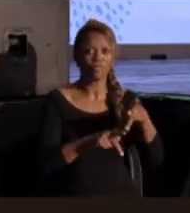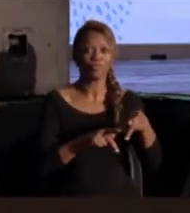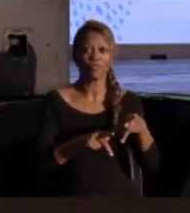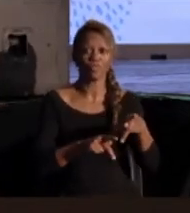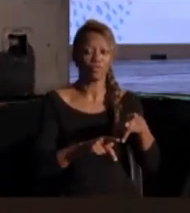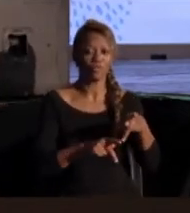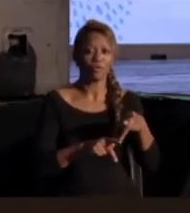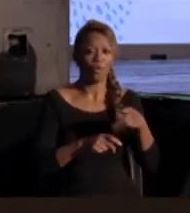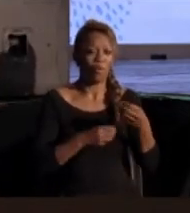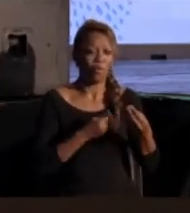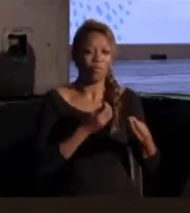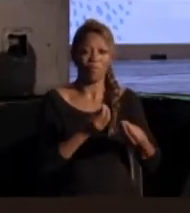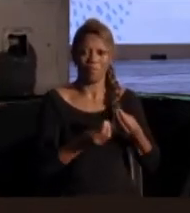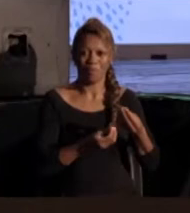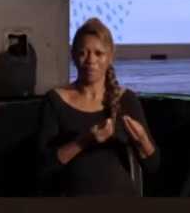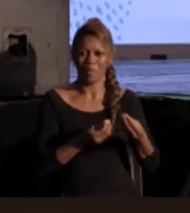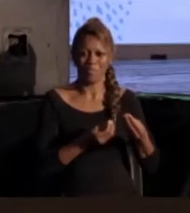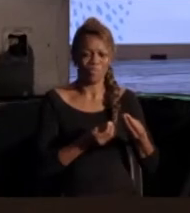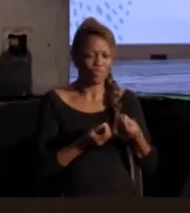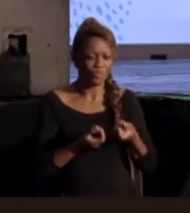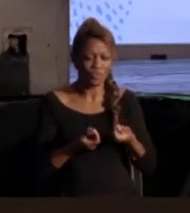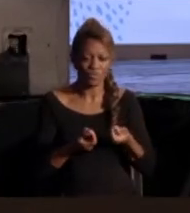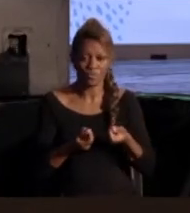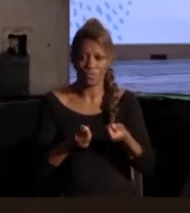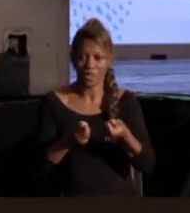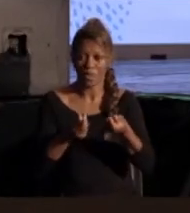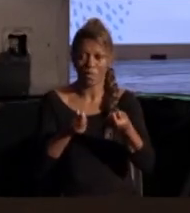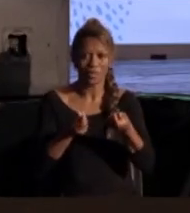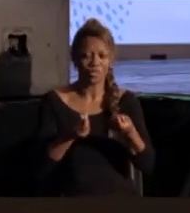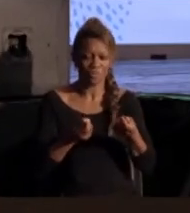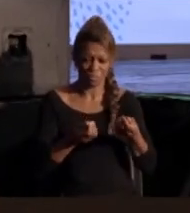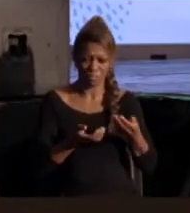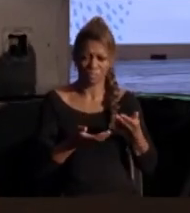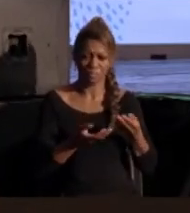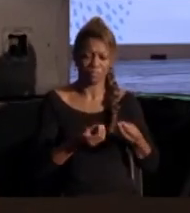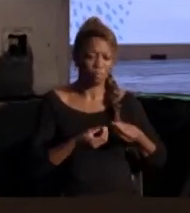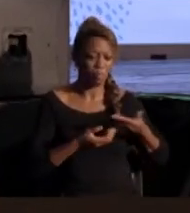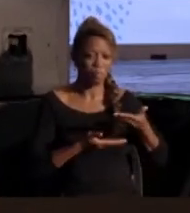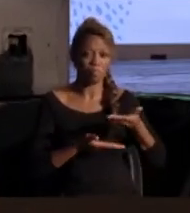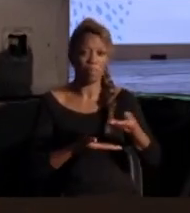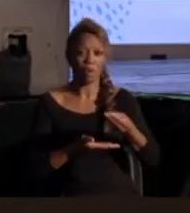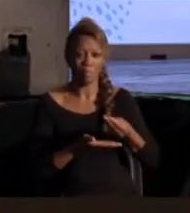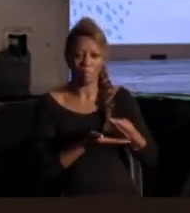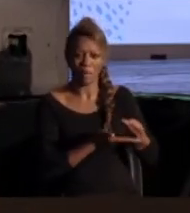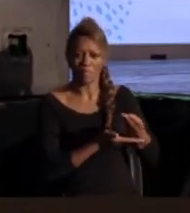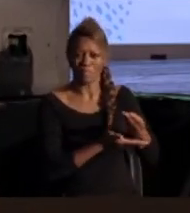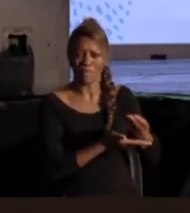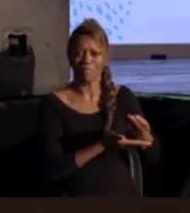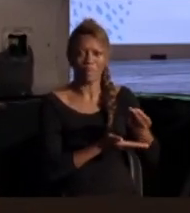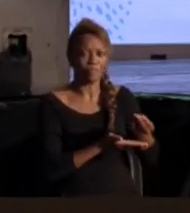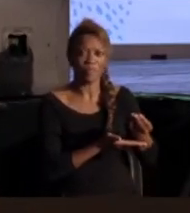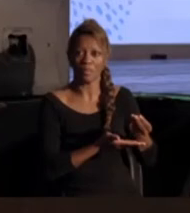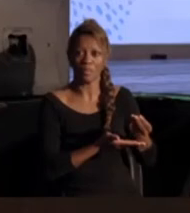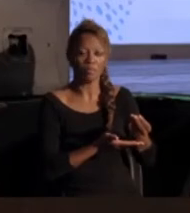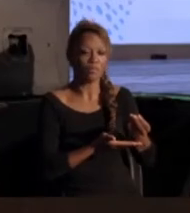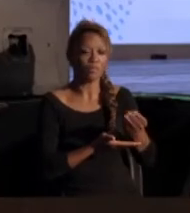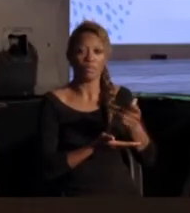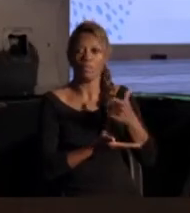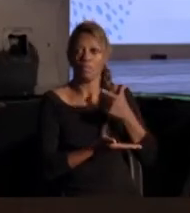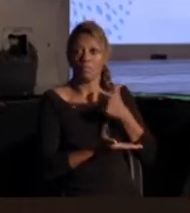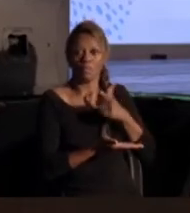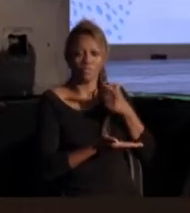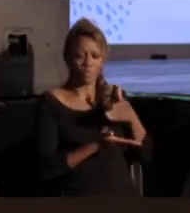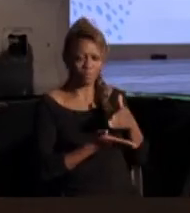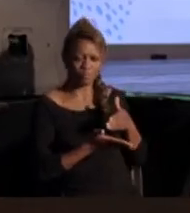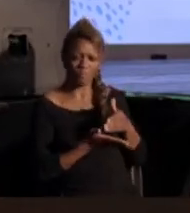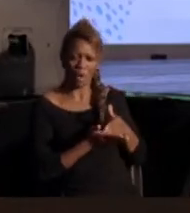consegue disponibilizar os recursos para que as pessoas possam ter bem-estar. Os recursos não são disponibilizados de modo